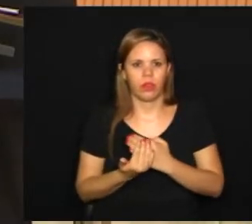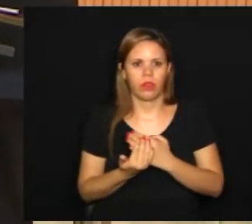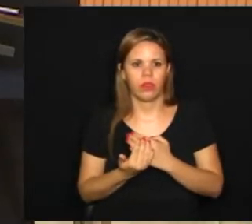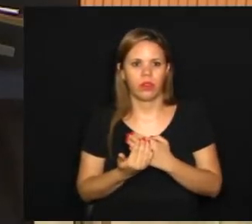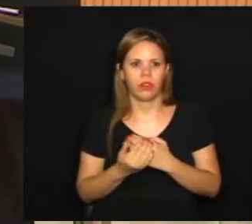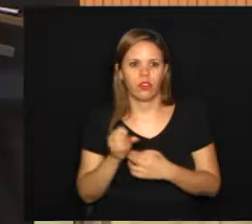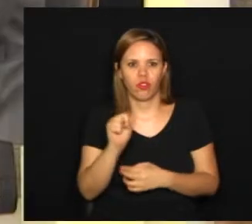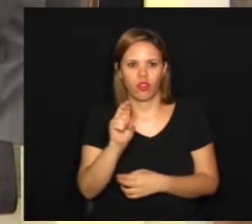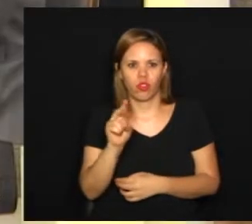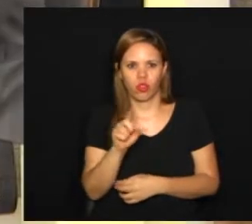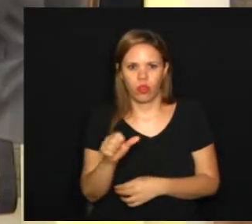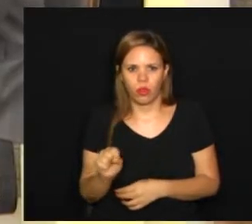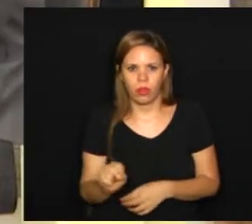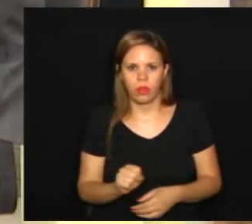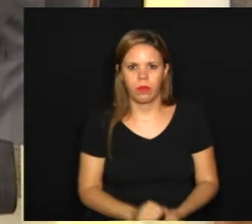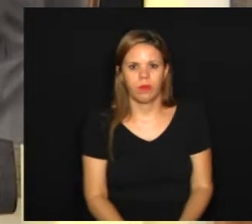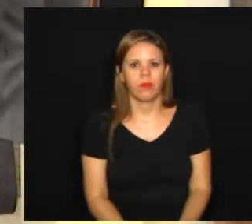de Souzas.